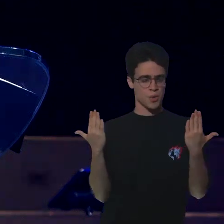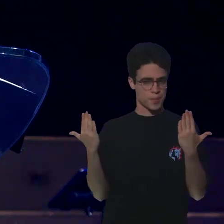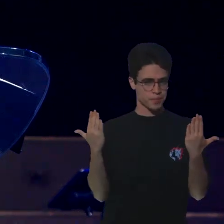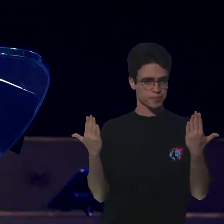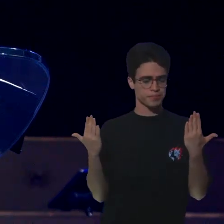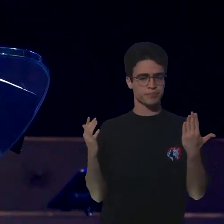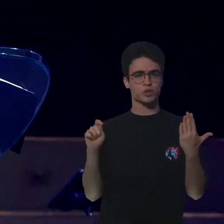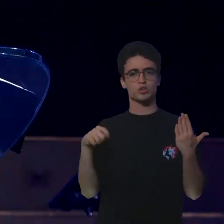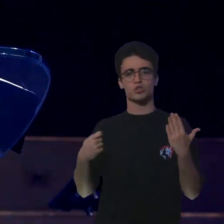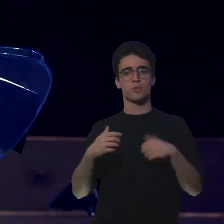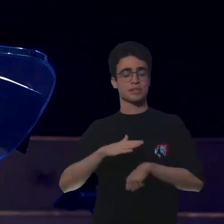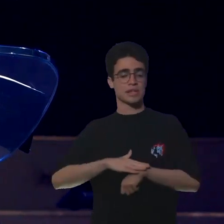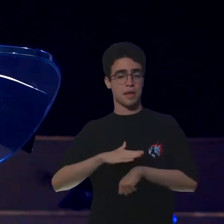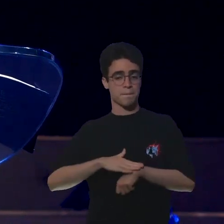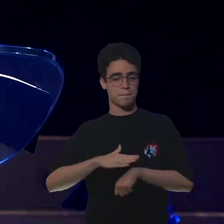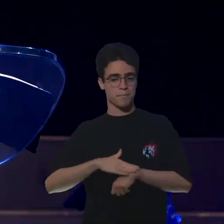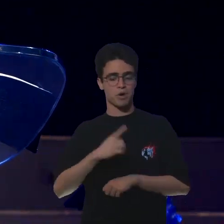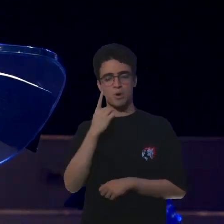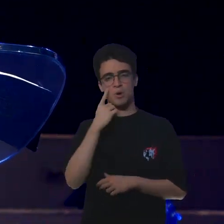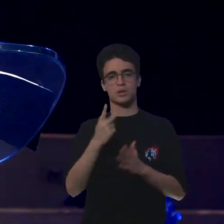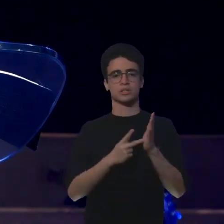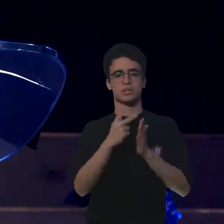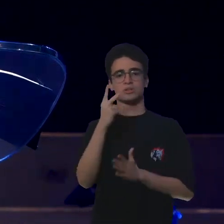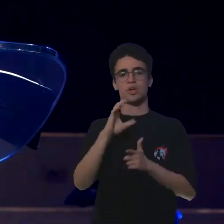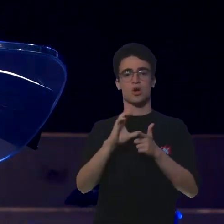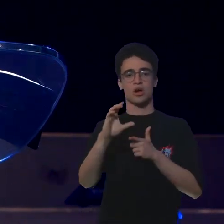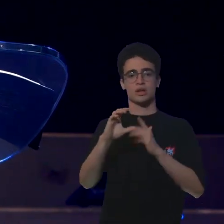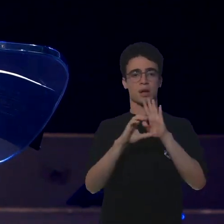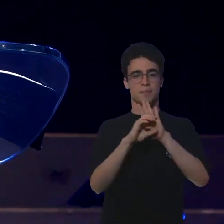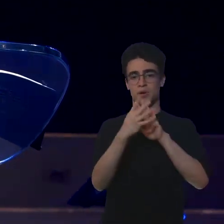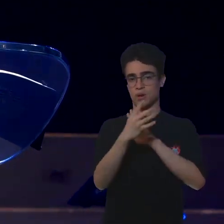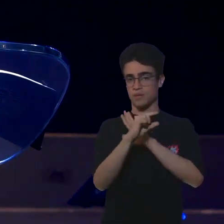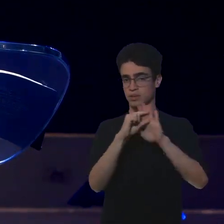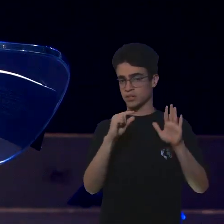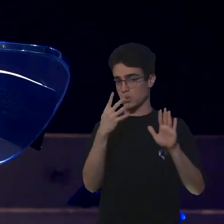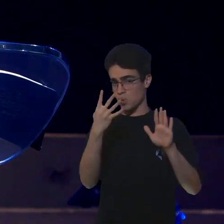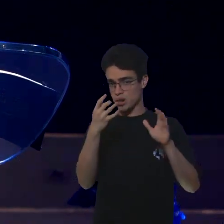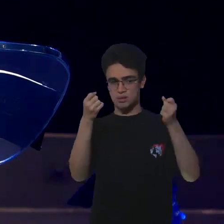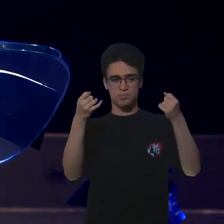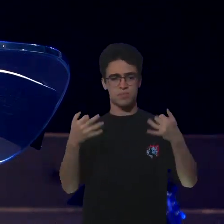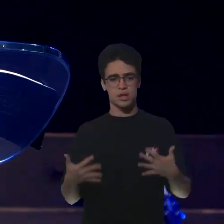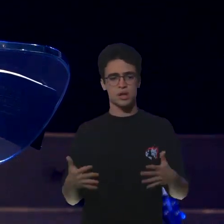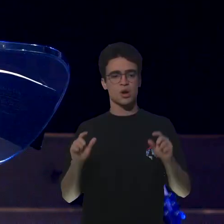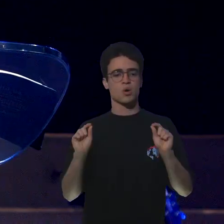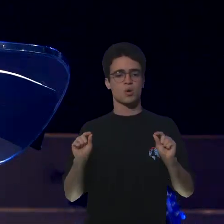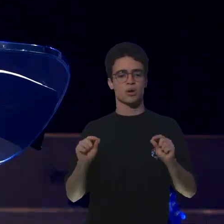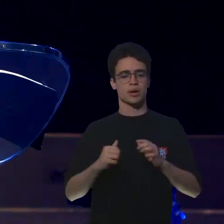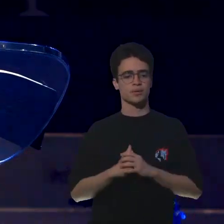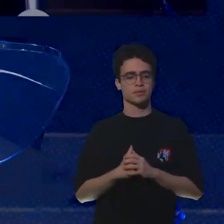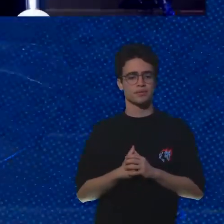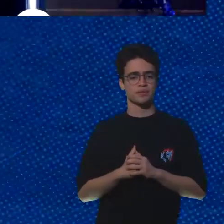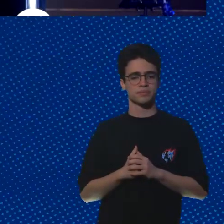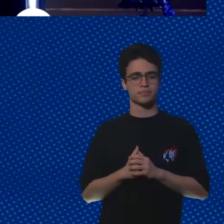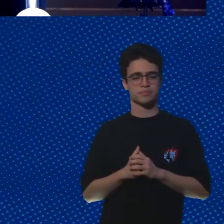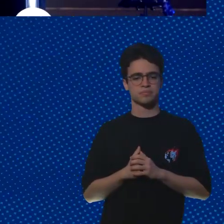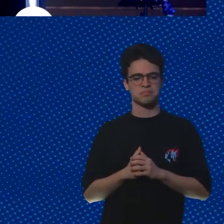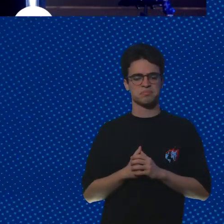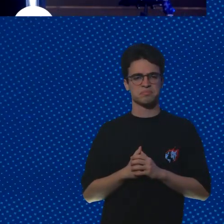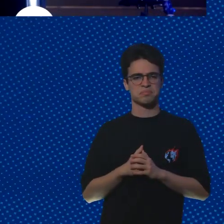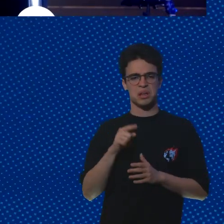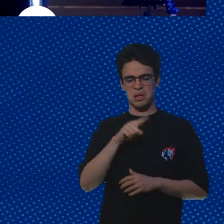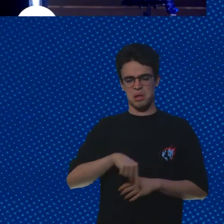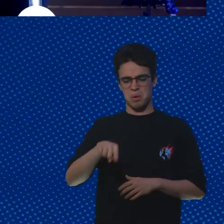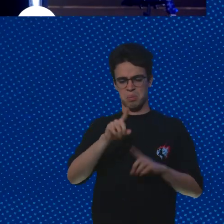desse tempo. Em 2 Coríntios 4:4, vai falar, o Deus deste mundo cegou